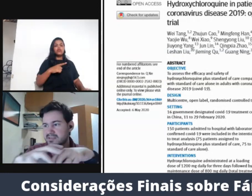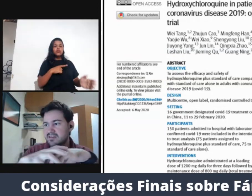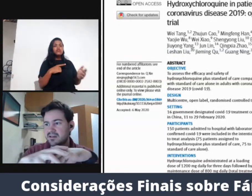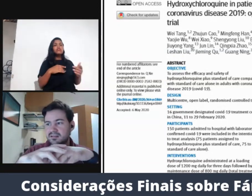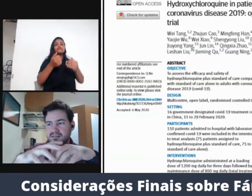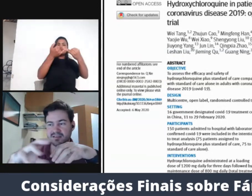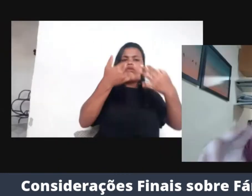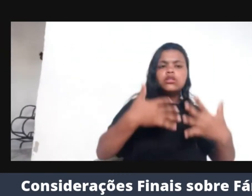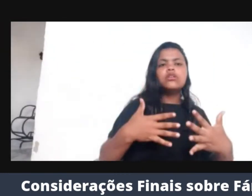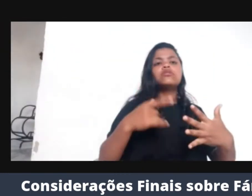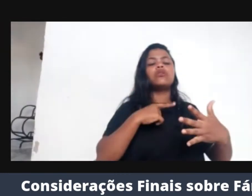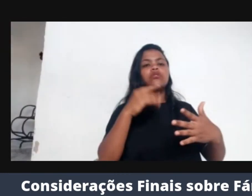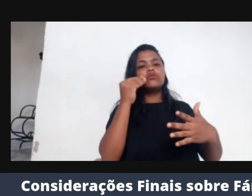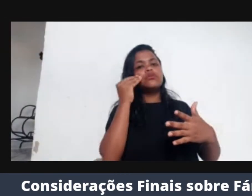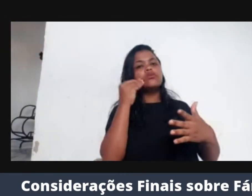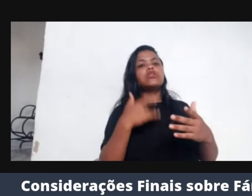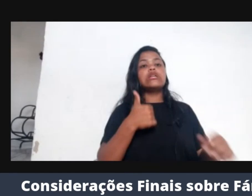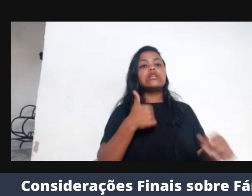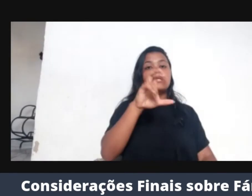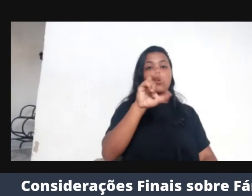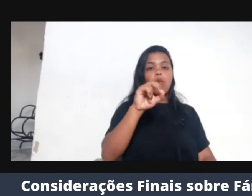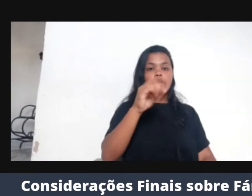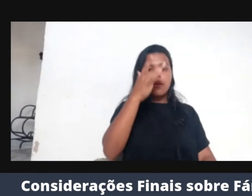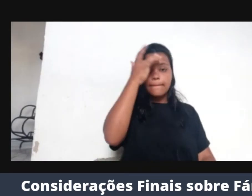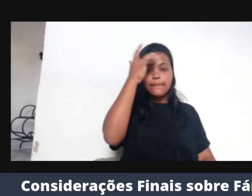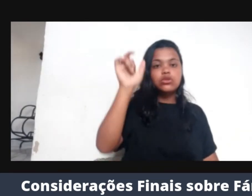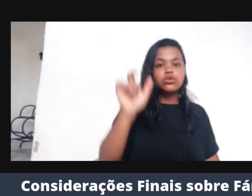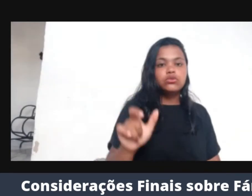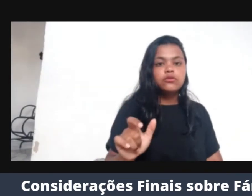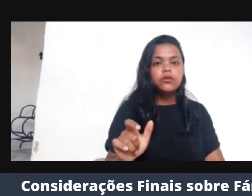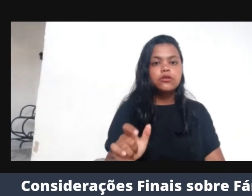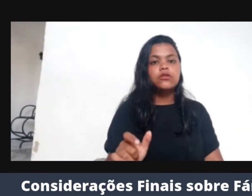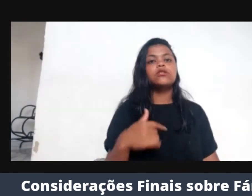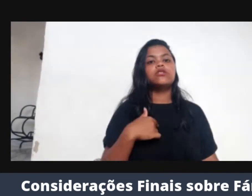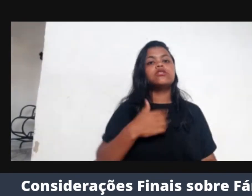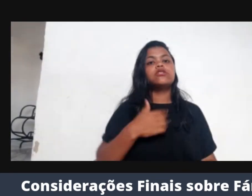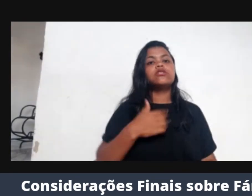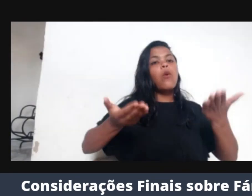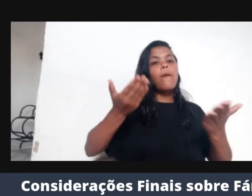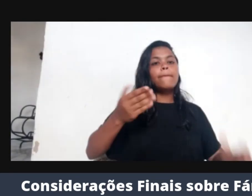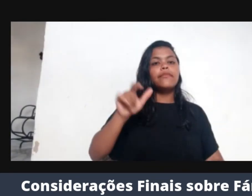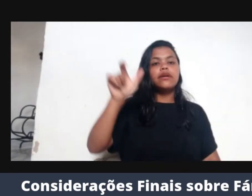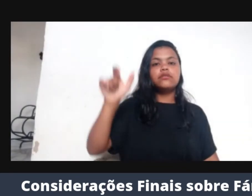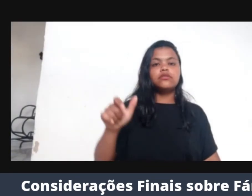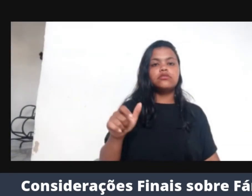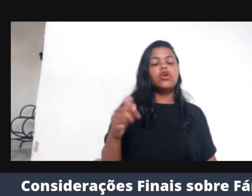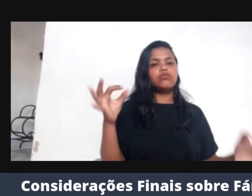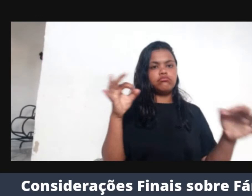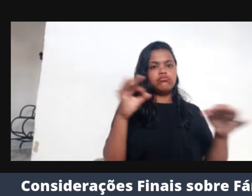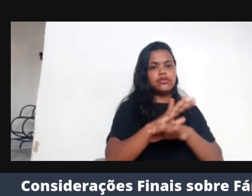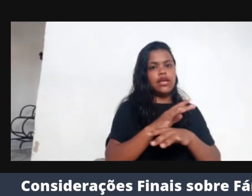150 pacientes, com a comparação da hidroxicloroquina. Eu estou terminando já, 2 minutinhos aqui eu estou